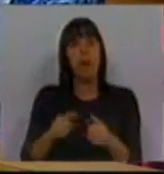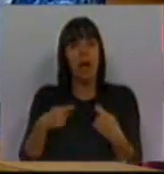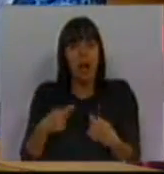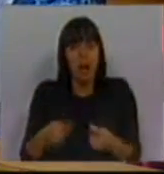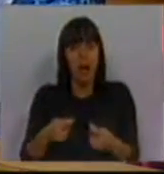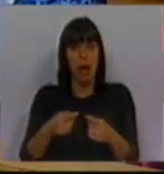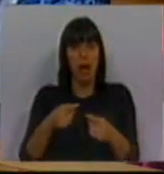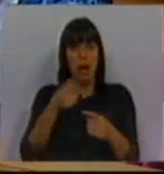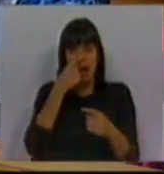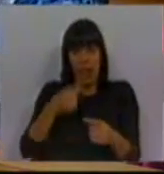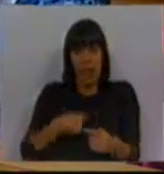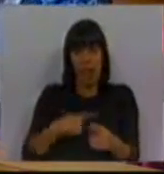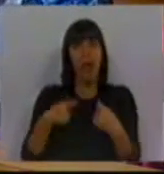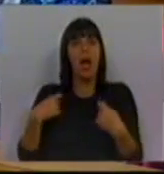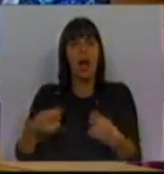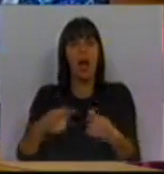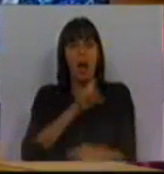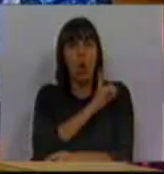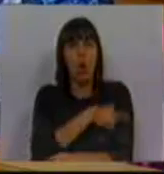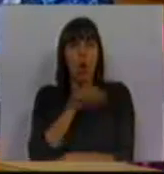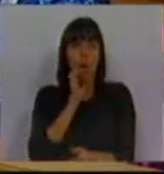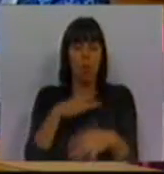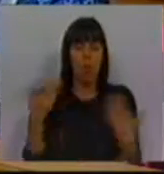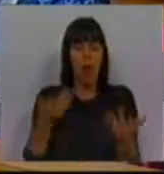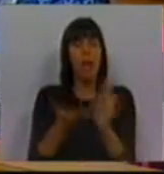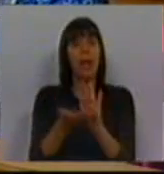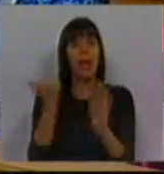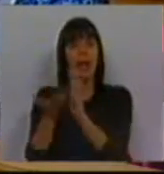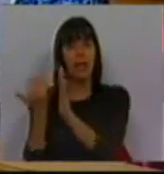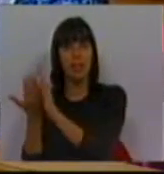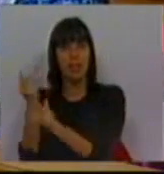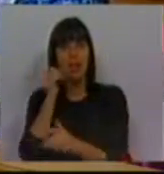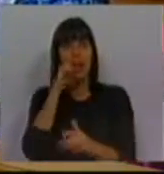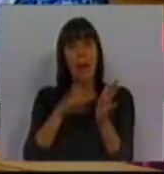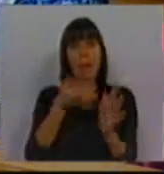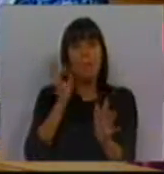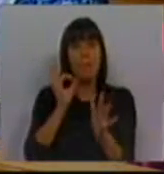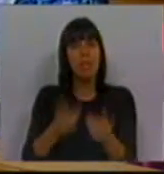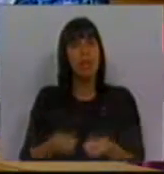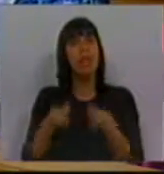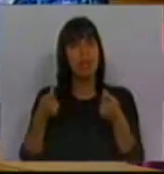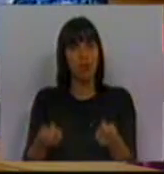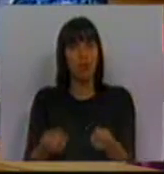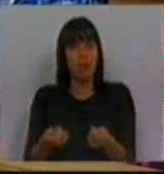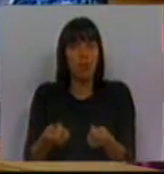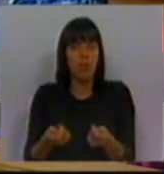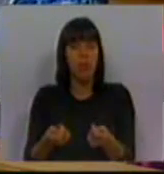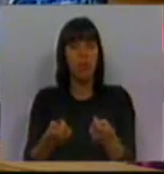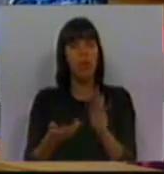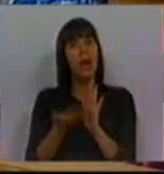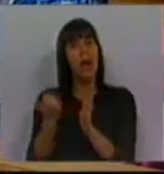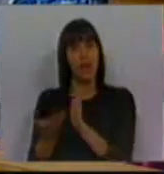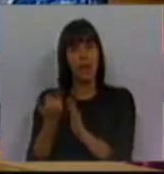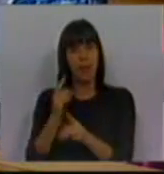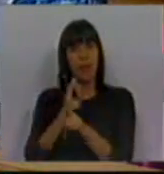gasta pelos erros que comete, gasta pela sua incompetência e retira àqueles que mais precisam de investimento,